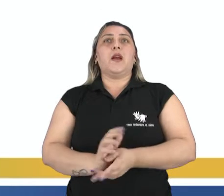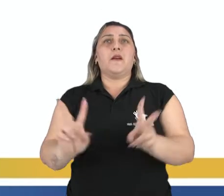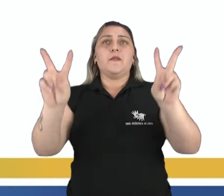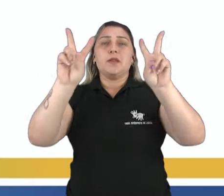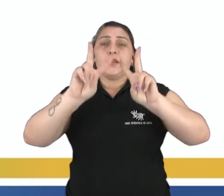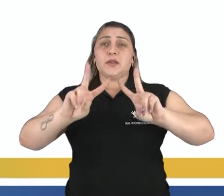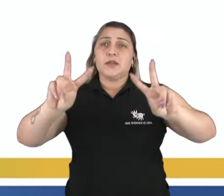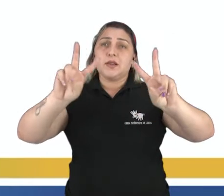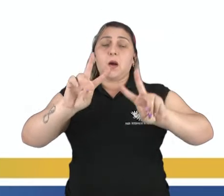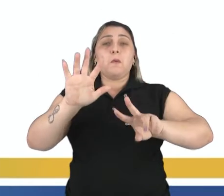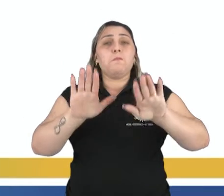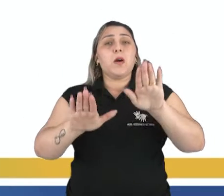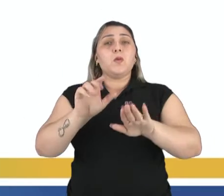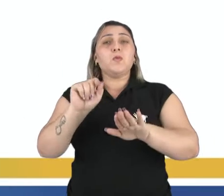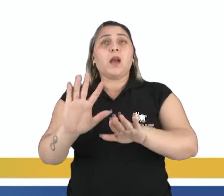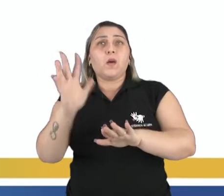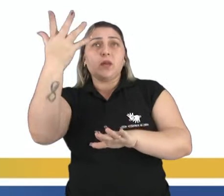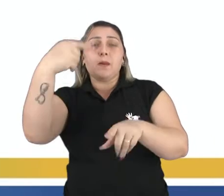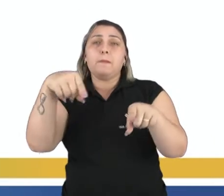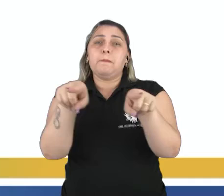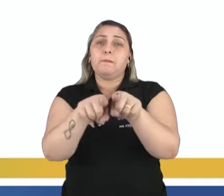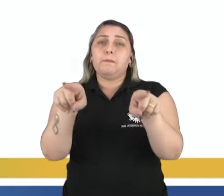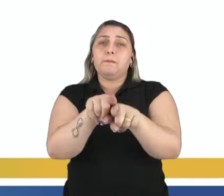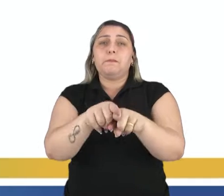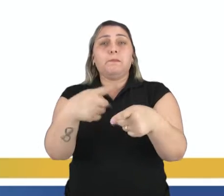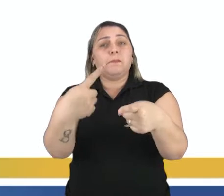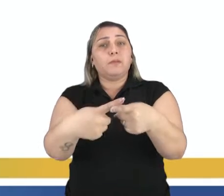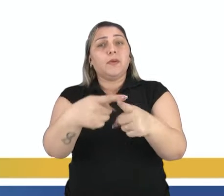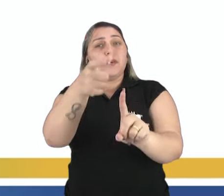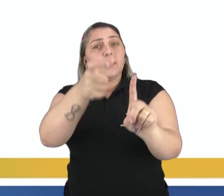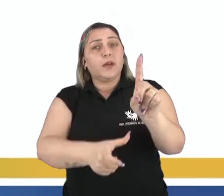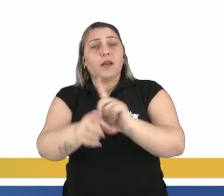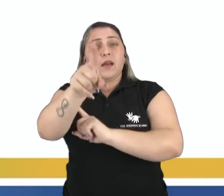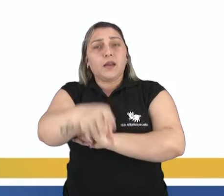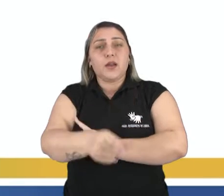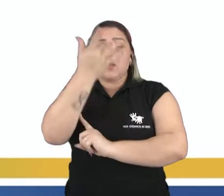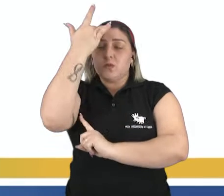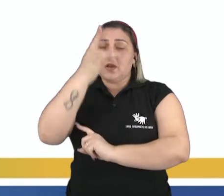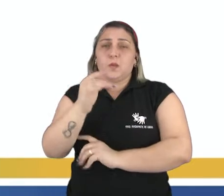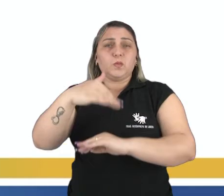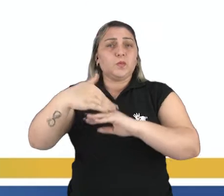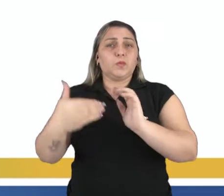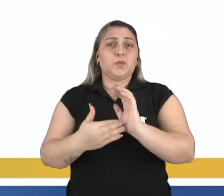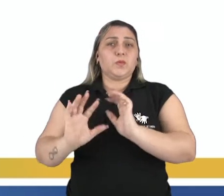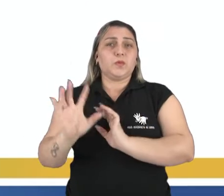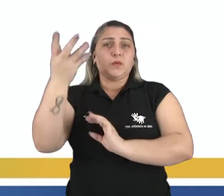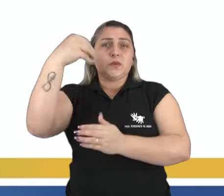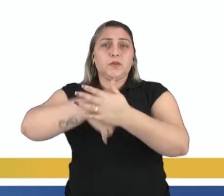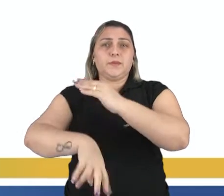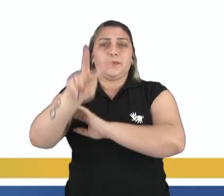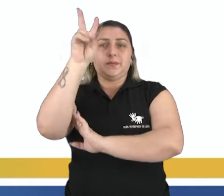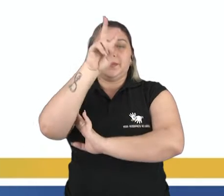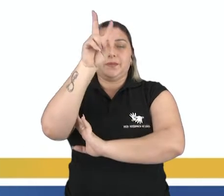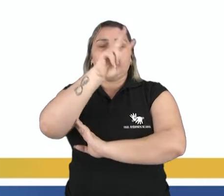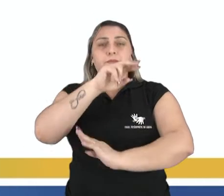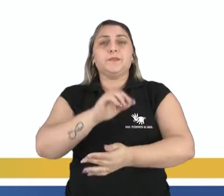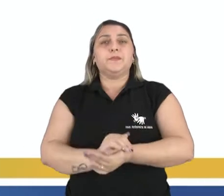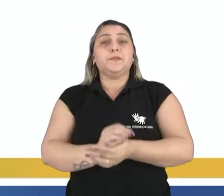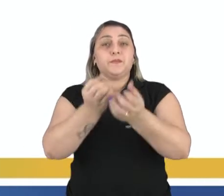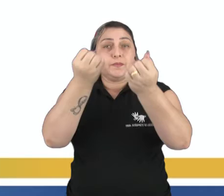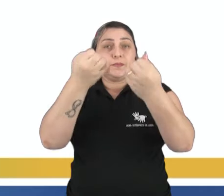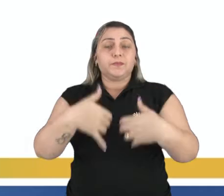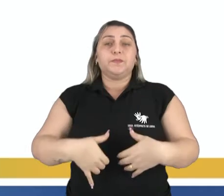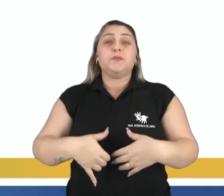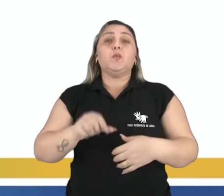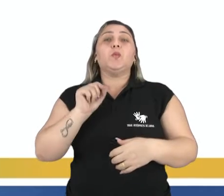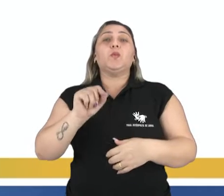ali parcial dos fatos, porque ele também é um personagem, então não tem como ele saber de tudo que acontece dentro da história. Tá? Então ele vai contar ali o que